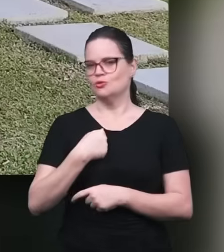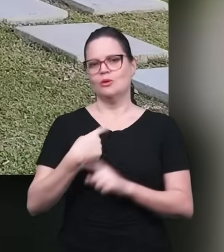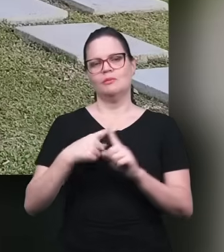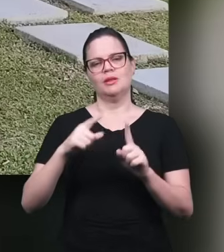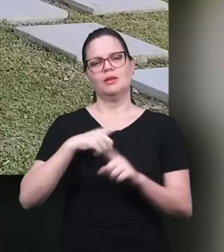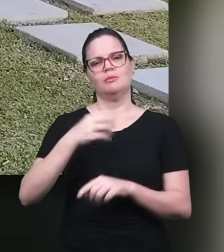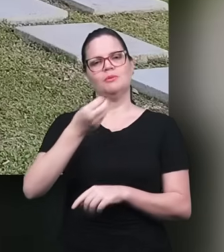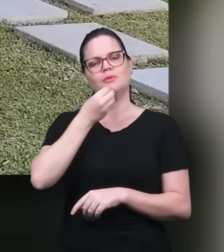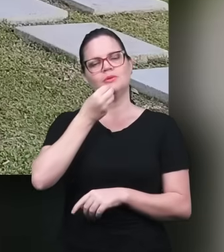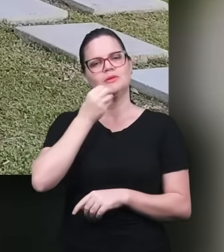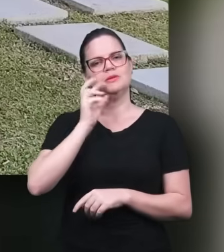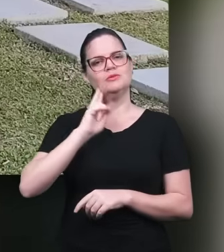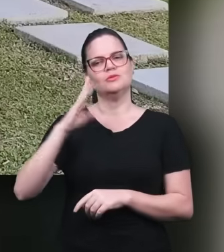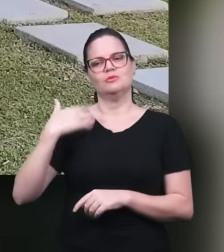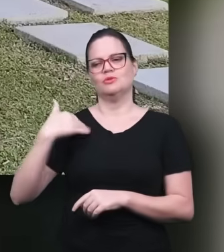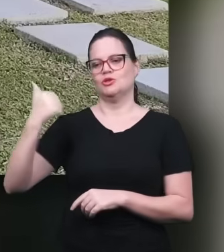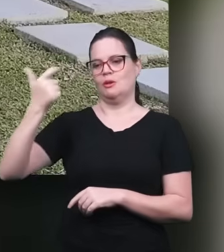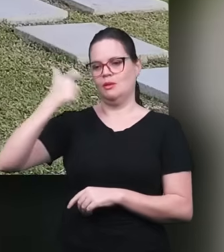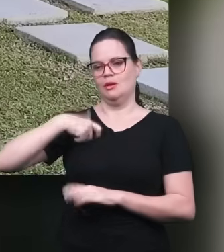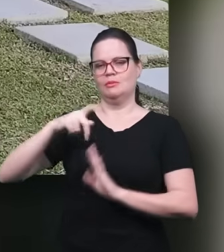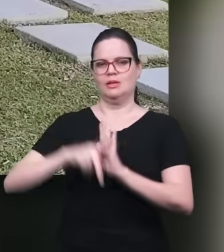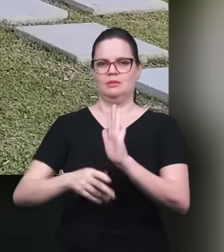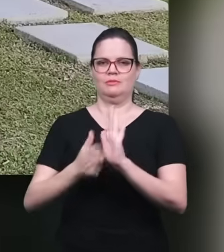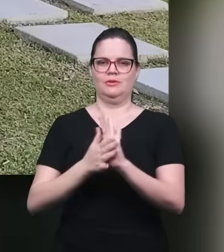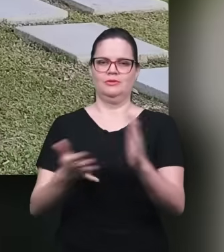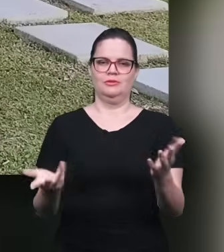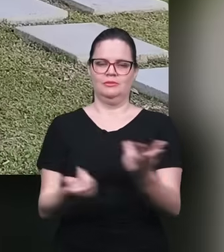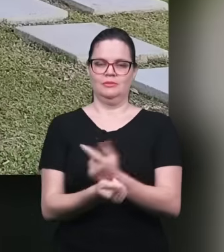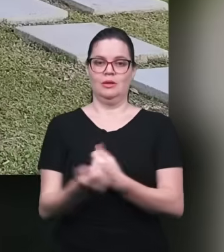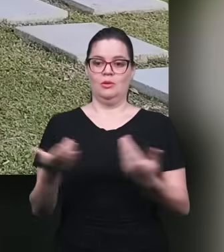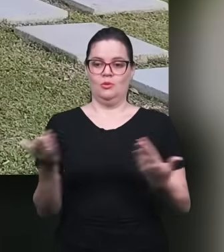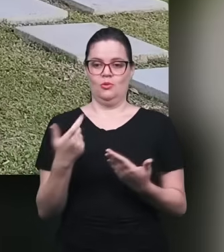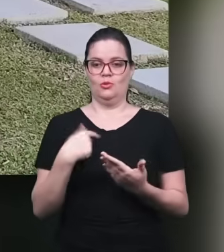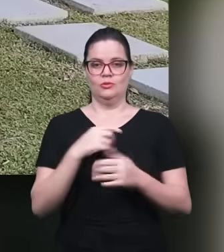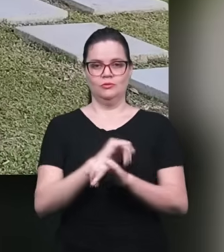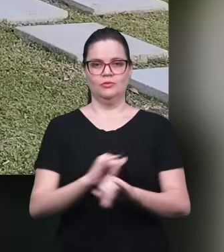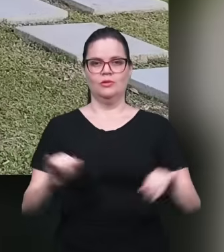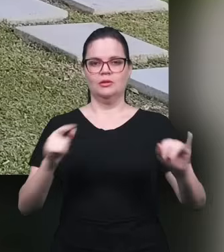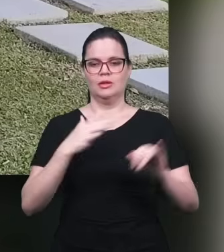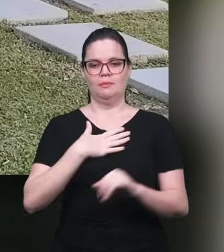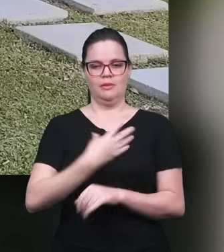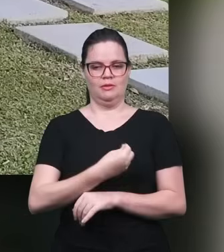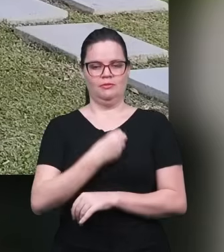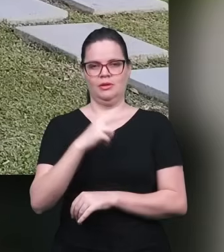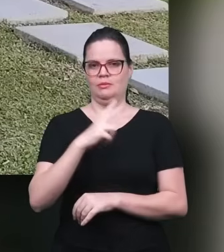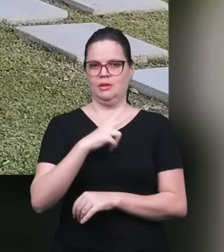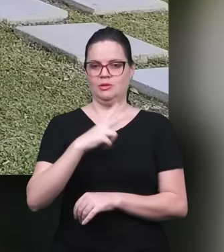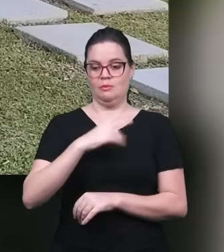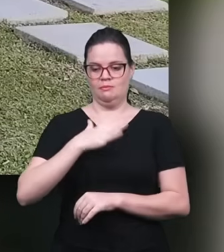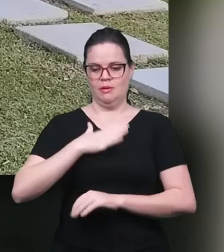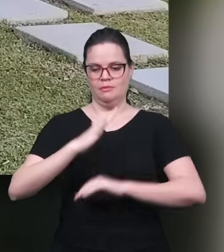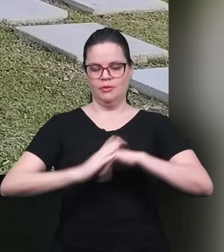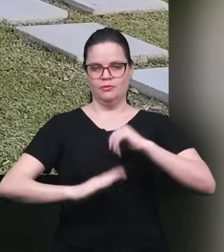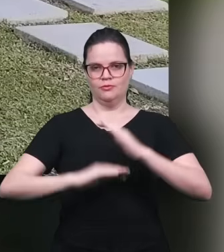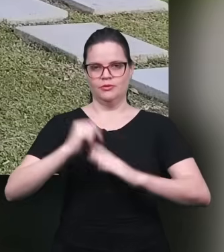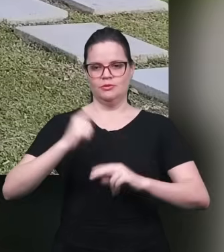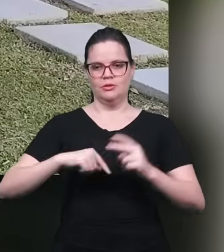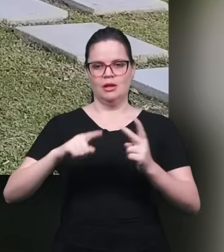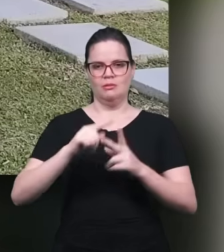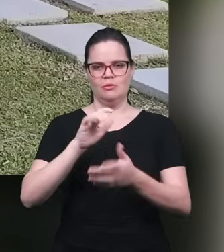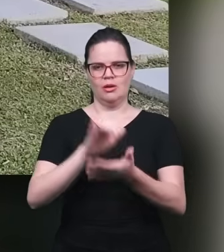privilégio de Deus nos chamar. Então hoje eu posso dizer que na minha vida pessoal, a minha profissão, a minha